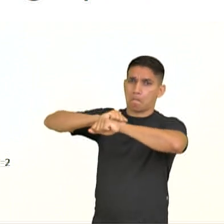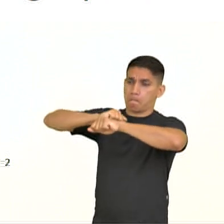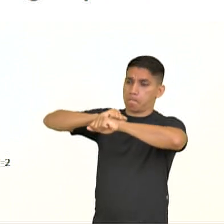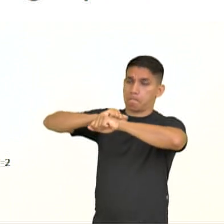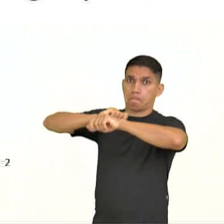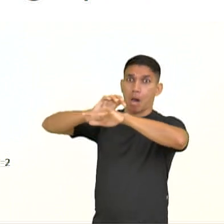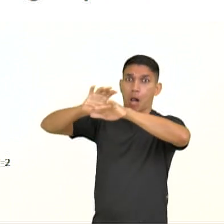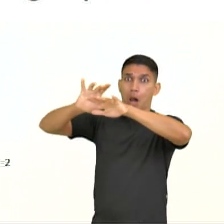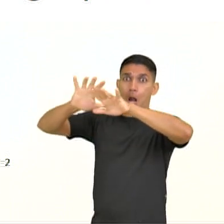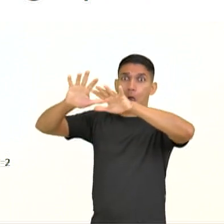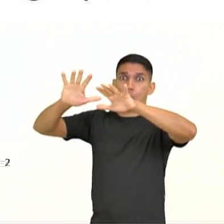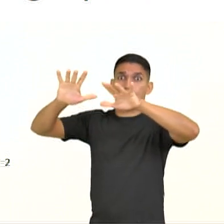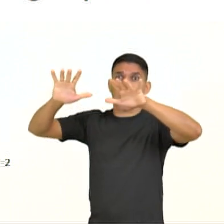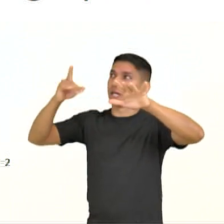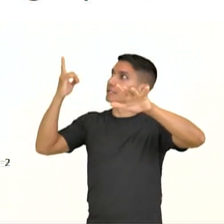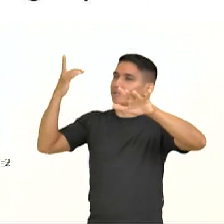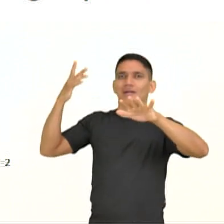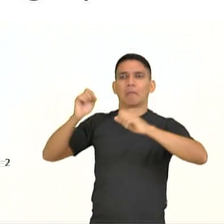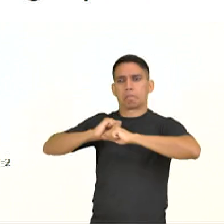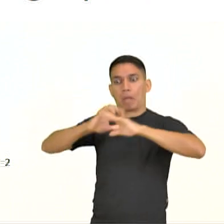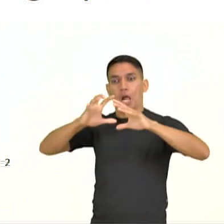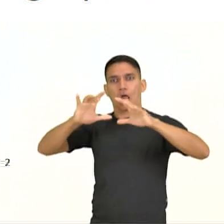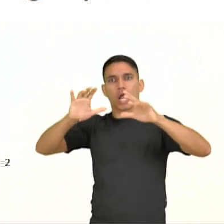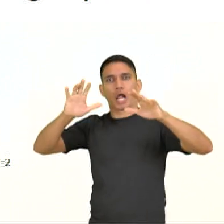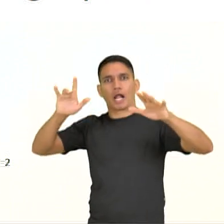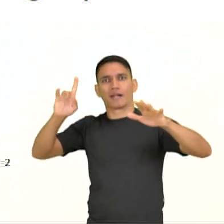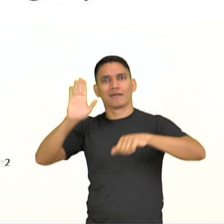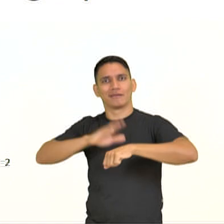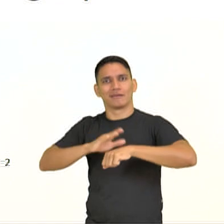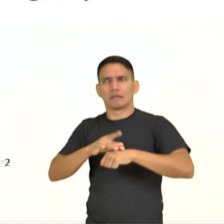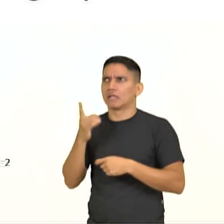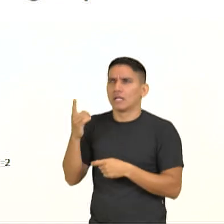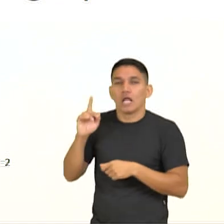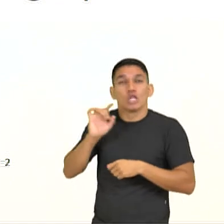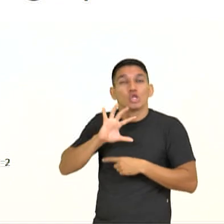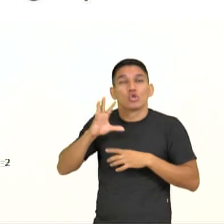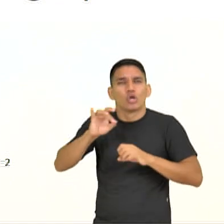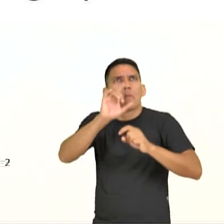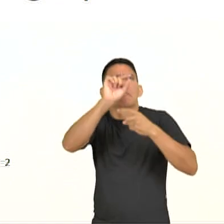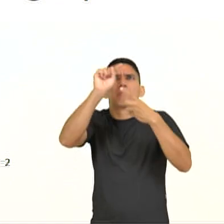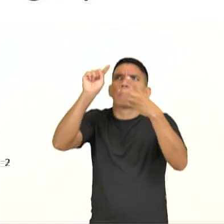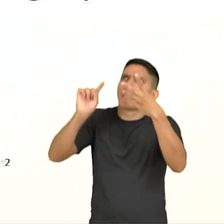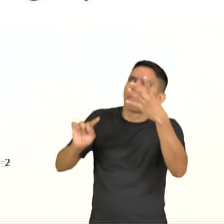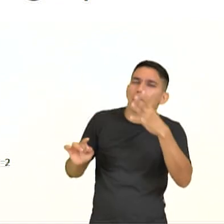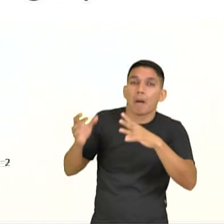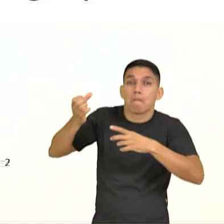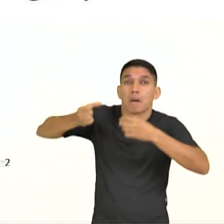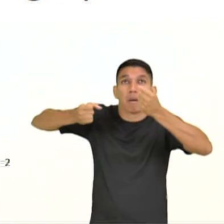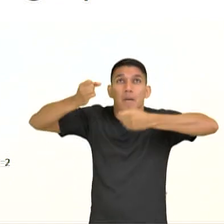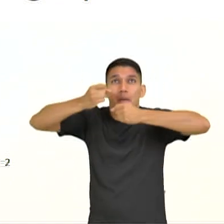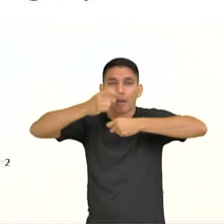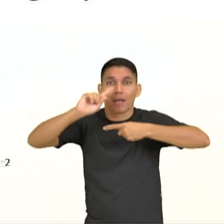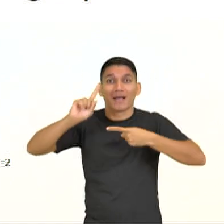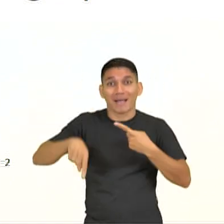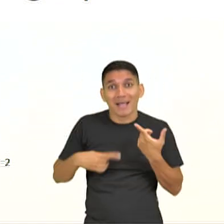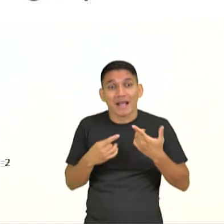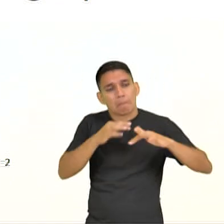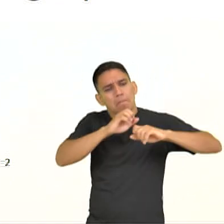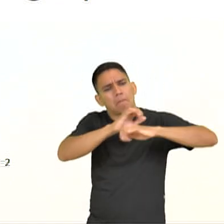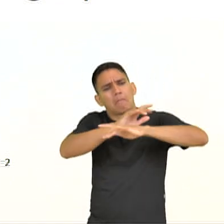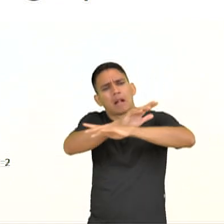Por alguma razão ela vai, pum, explodiu. Veja, todos esses pontinhos brancos são os materiais e eles vão